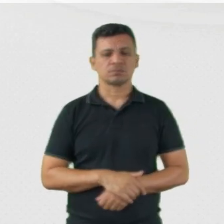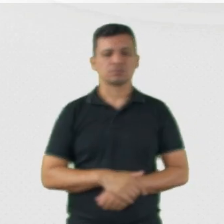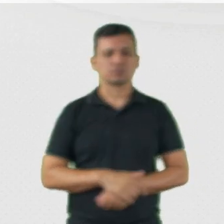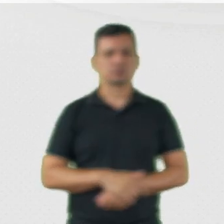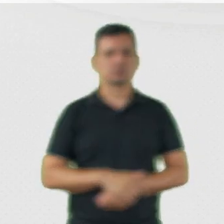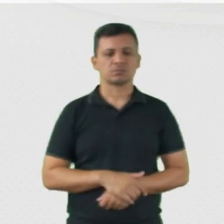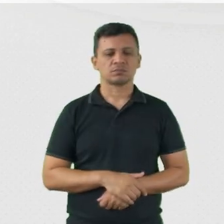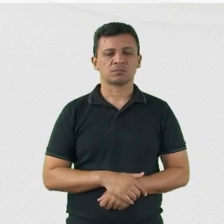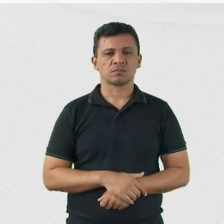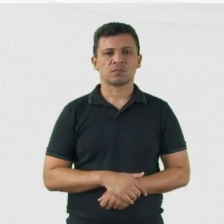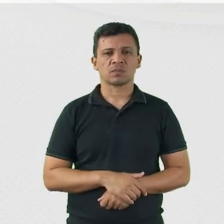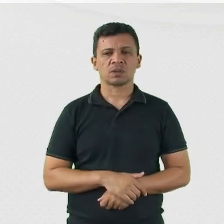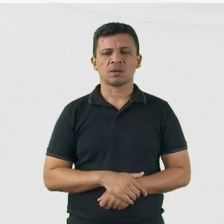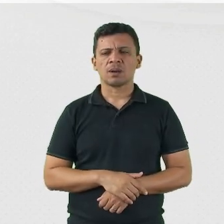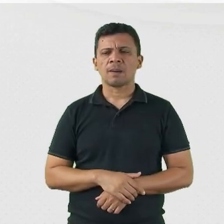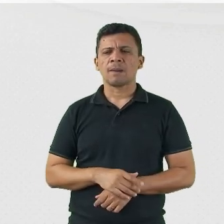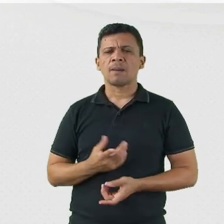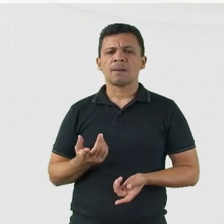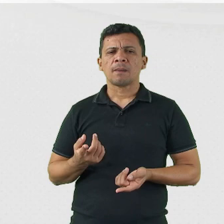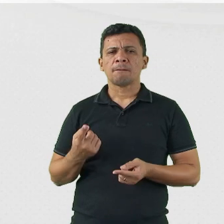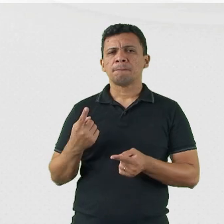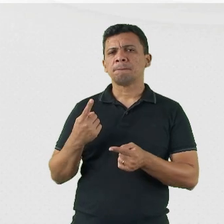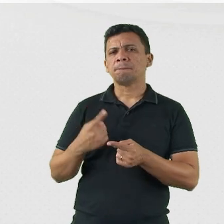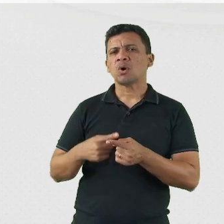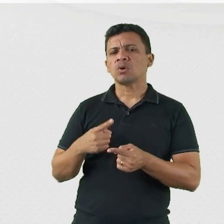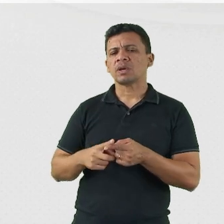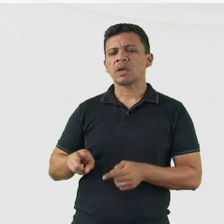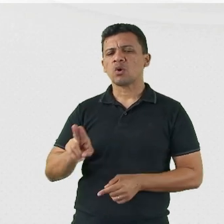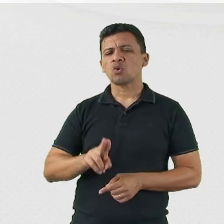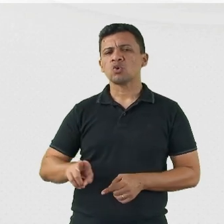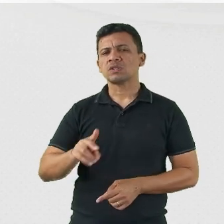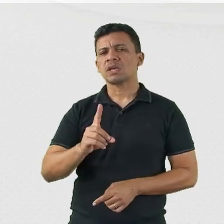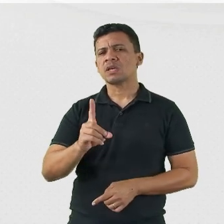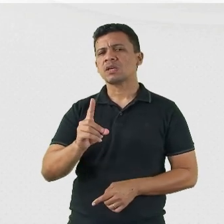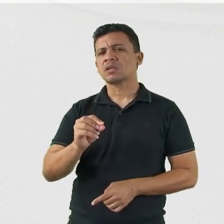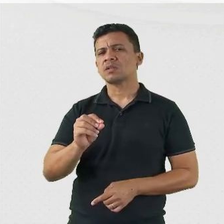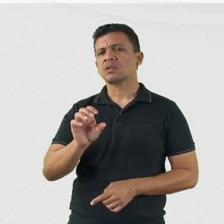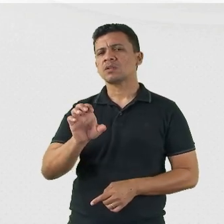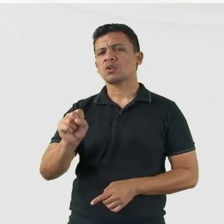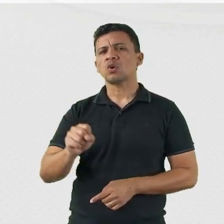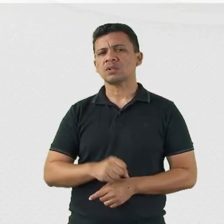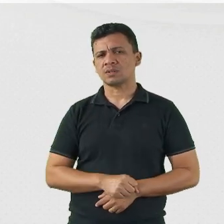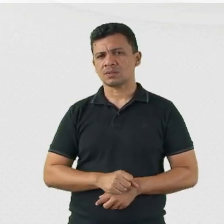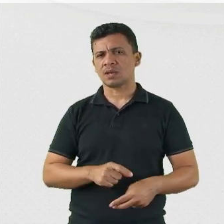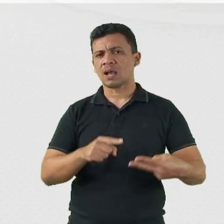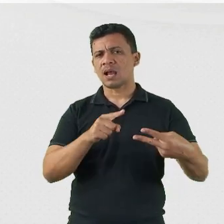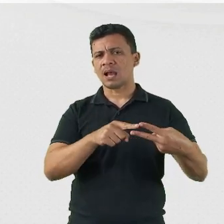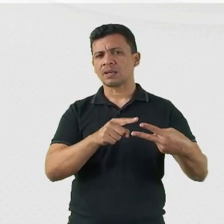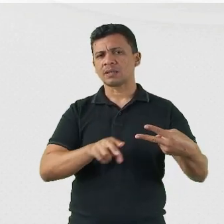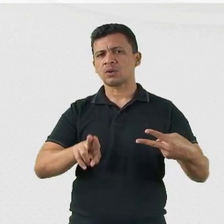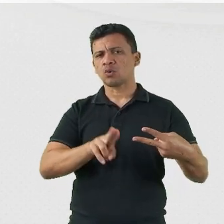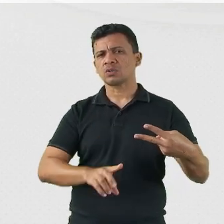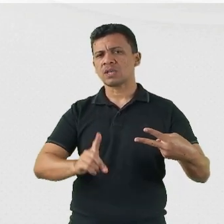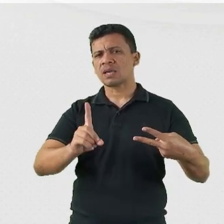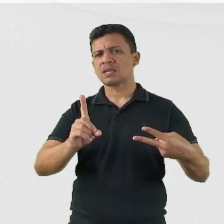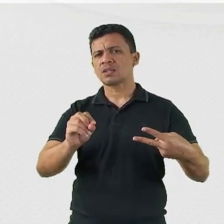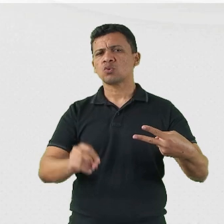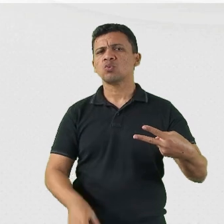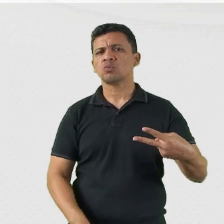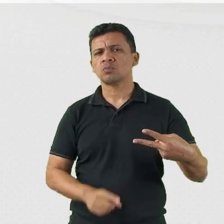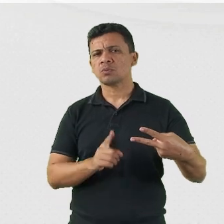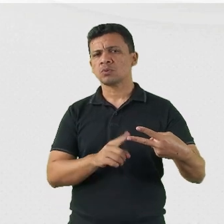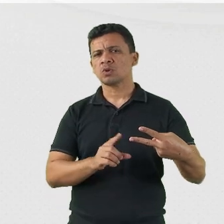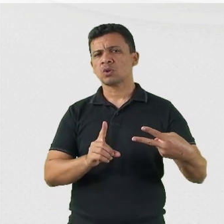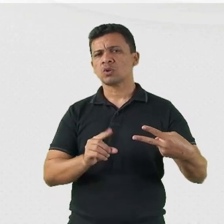to school? Por que que ali eu usei does e por que que na primeira frase eu usei do? Isso diz respeito